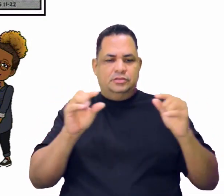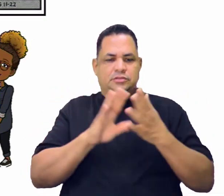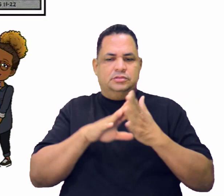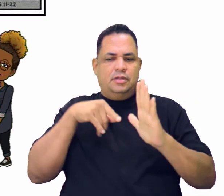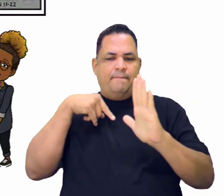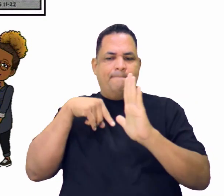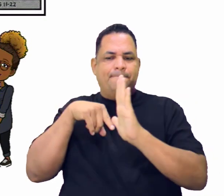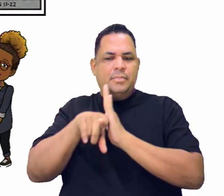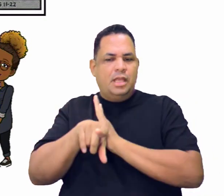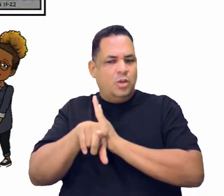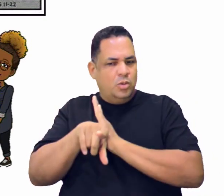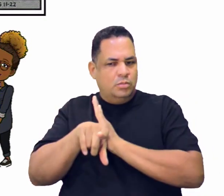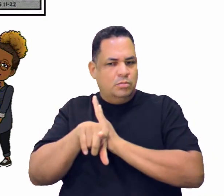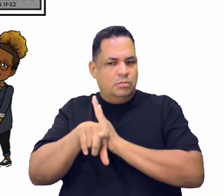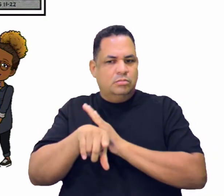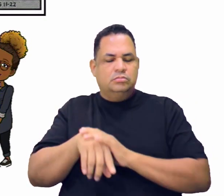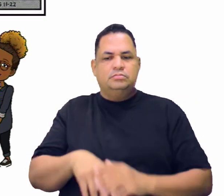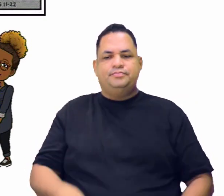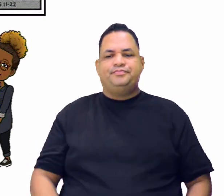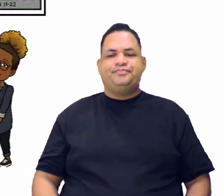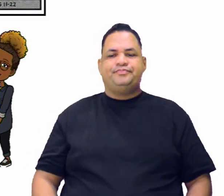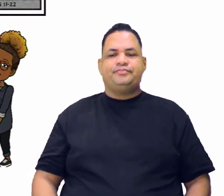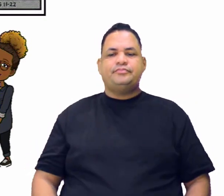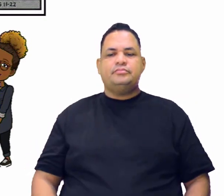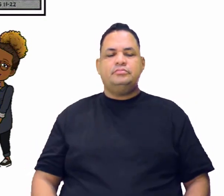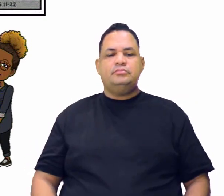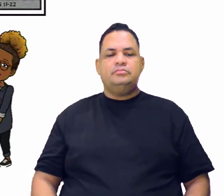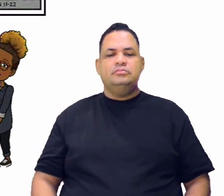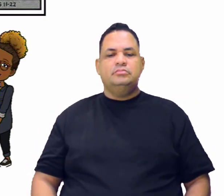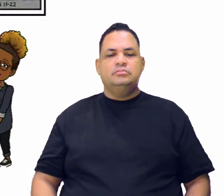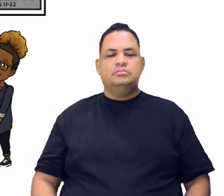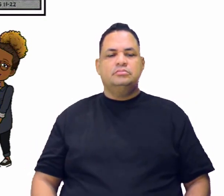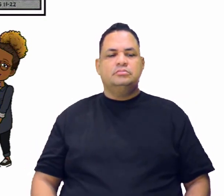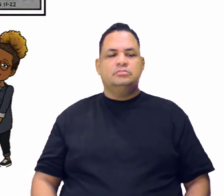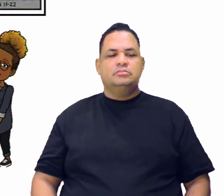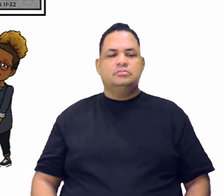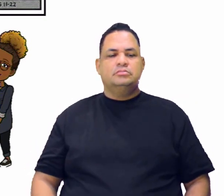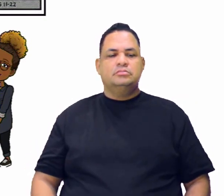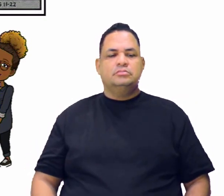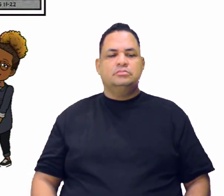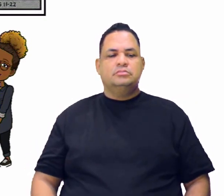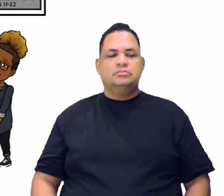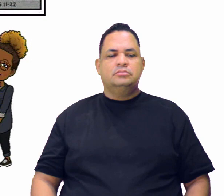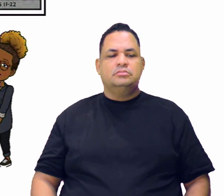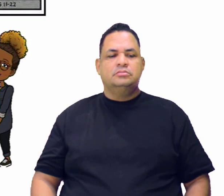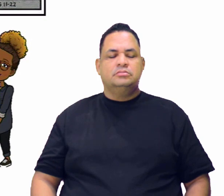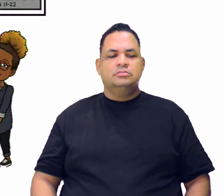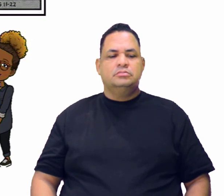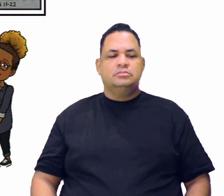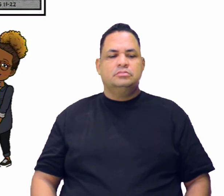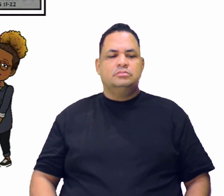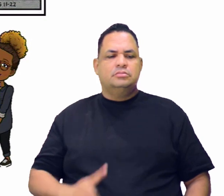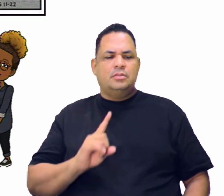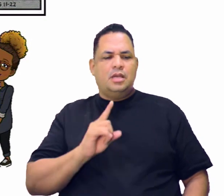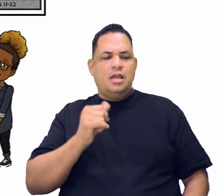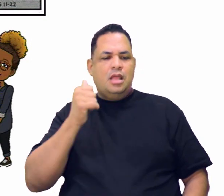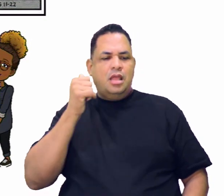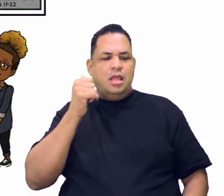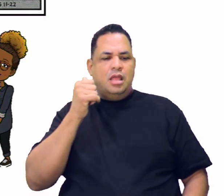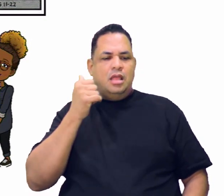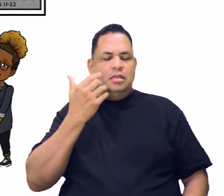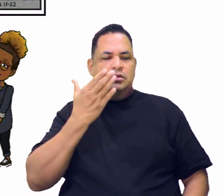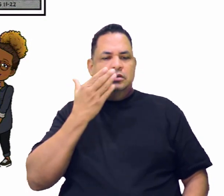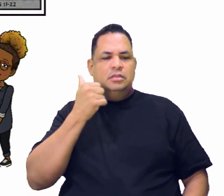indireta. Beleza? Mais outra aqui para vocês, ó. Ele não veio